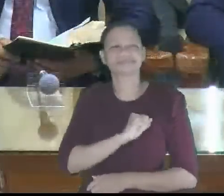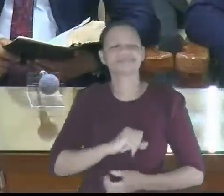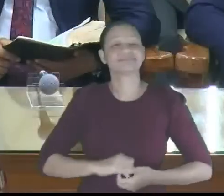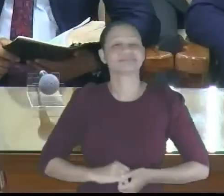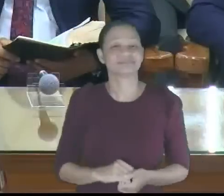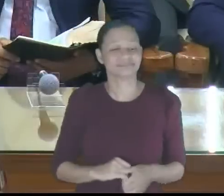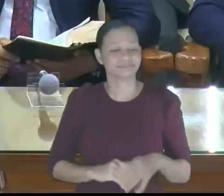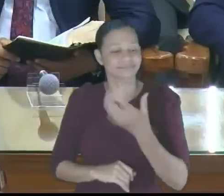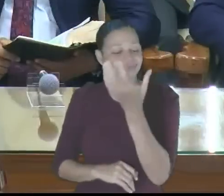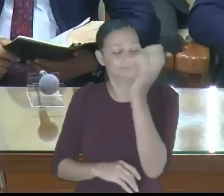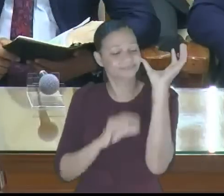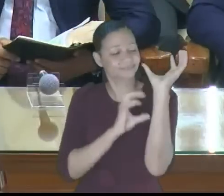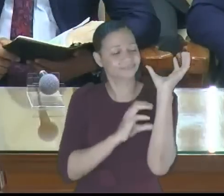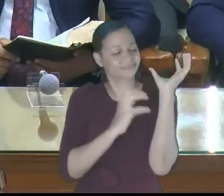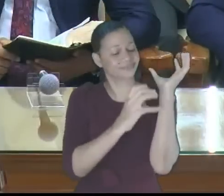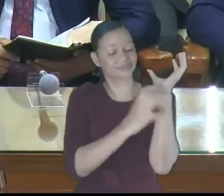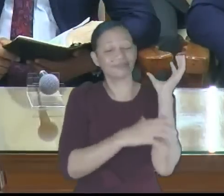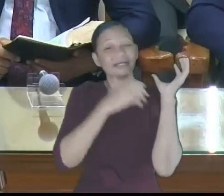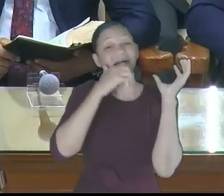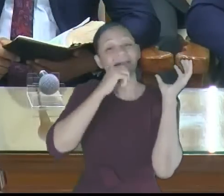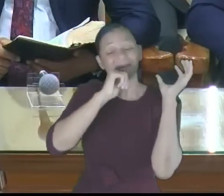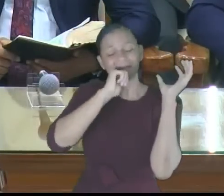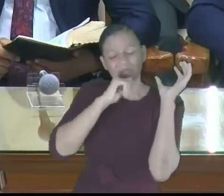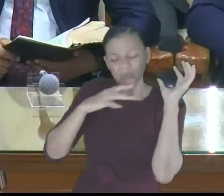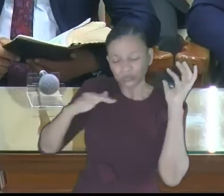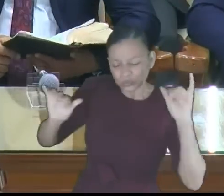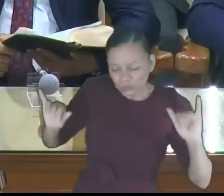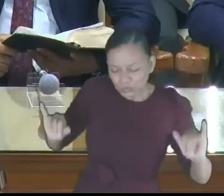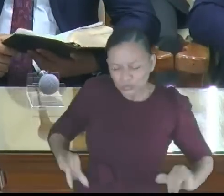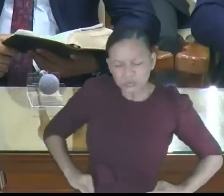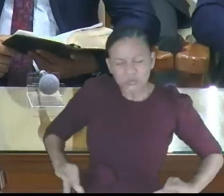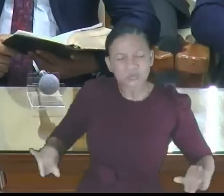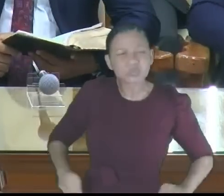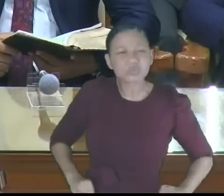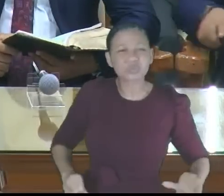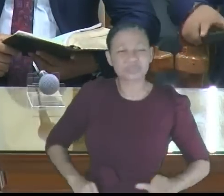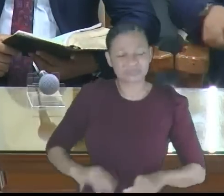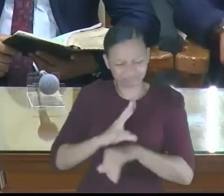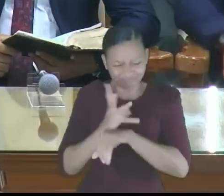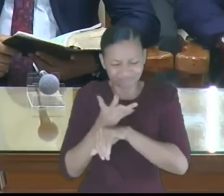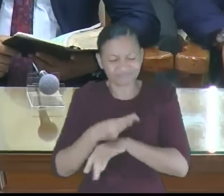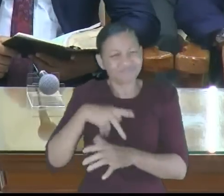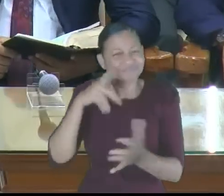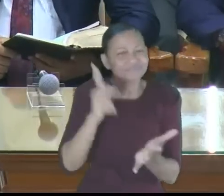de uma macieira que sua mãe sofreu. Igreja verdadeira sofre.